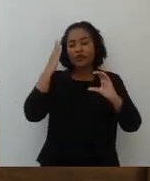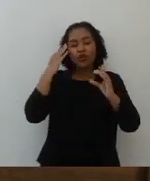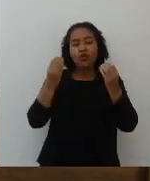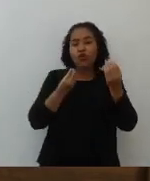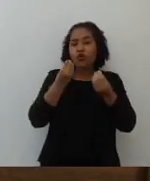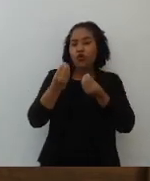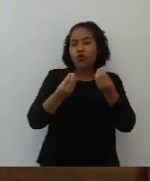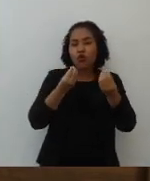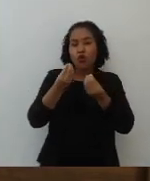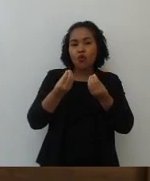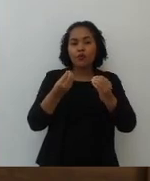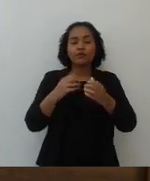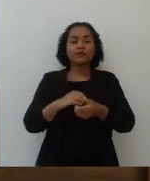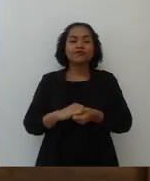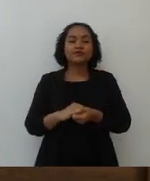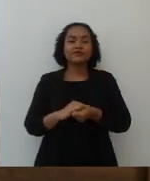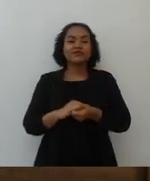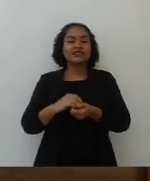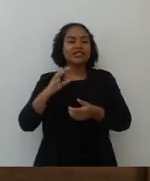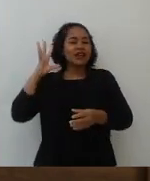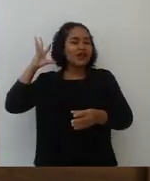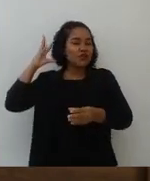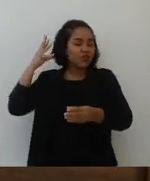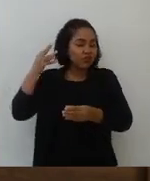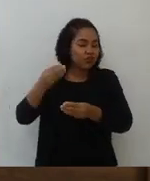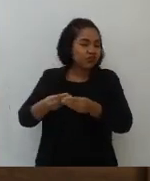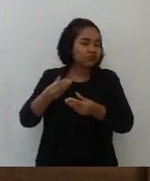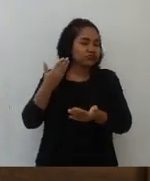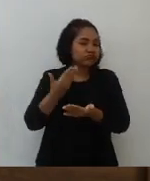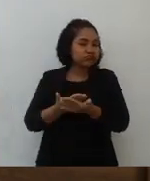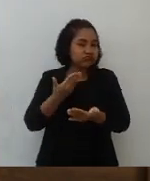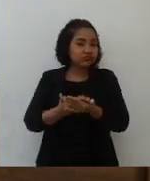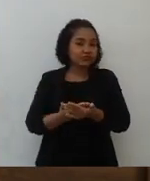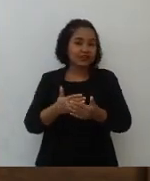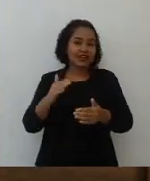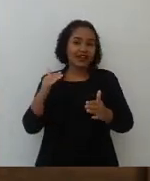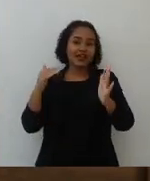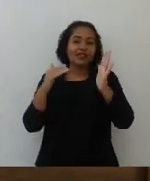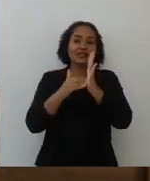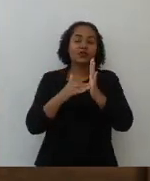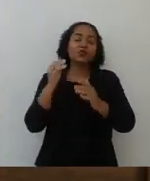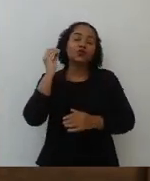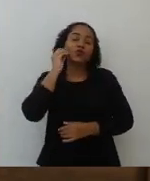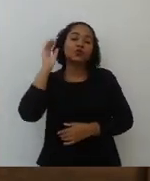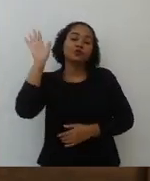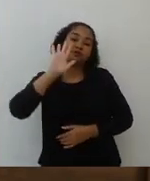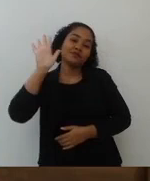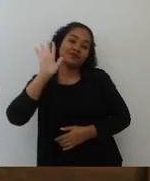entendido, tá certo? Revisem, estudem e até a próxima. Um beijo!